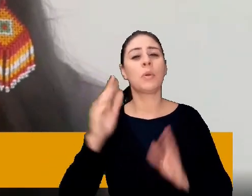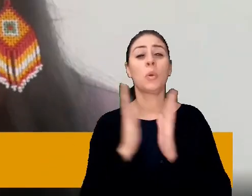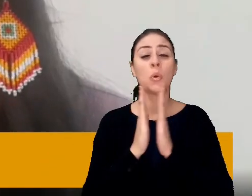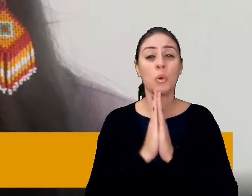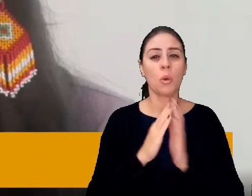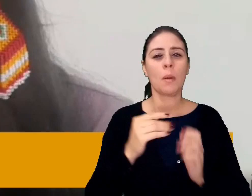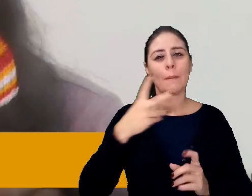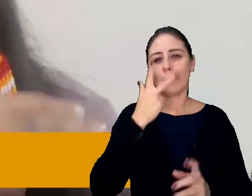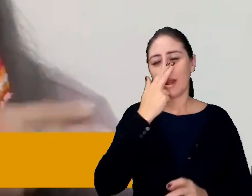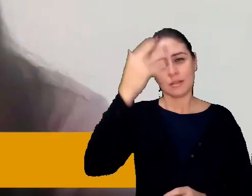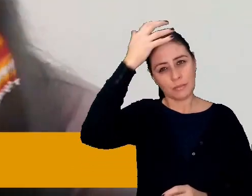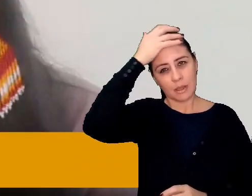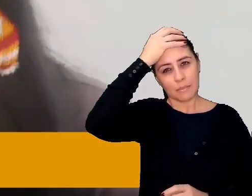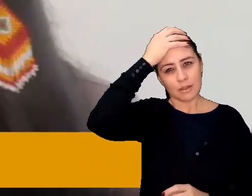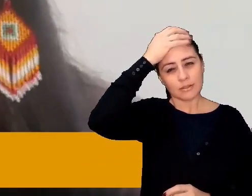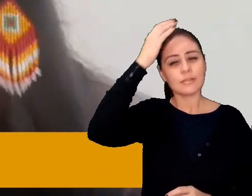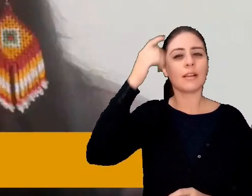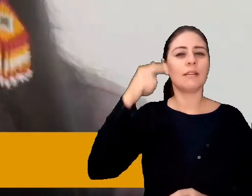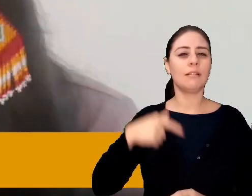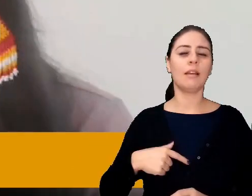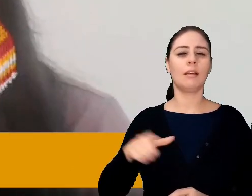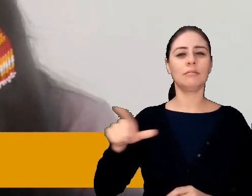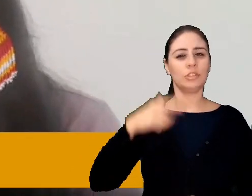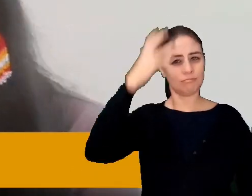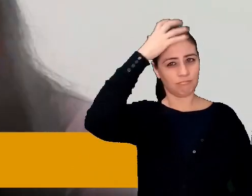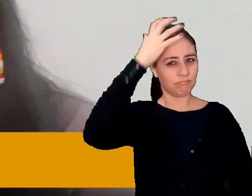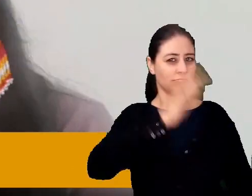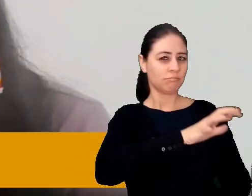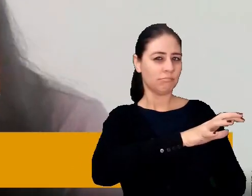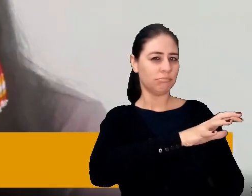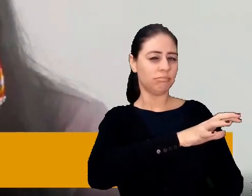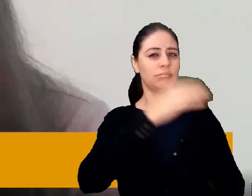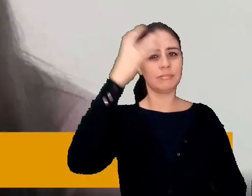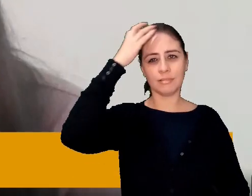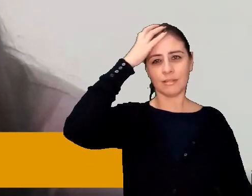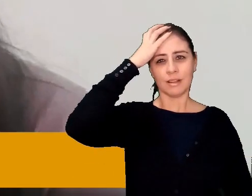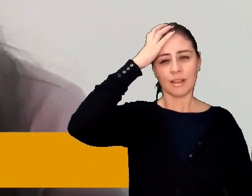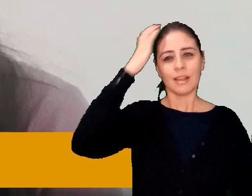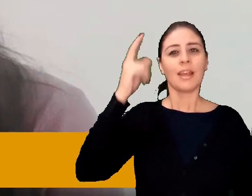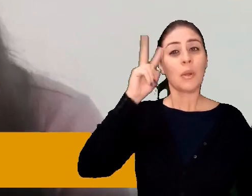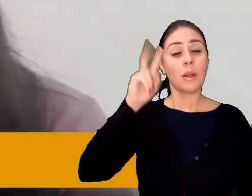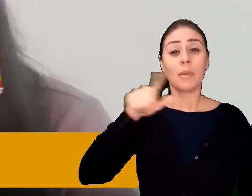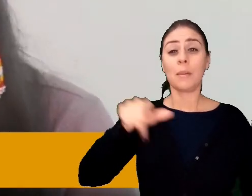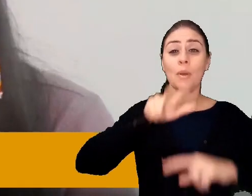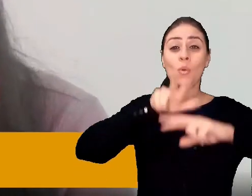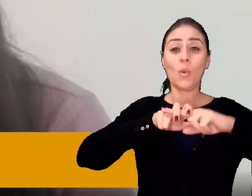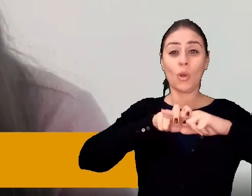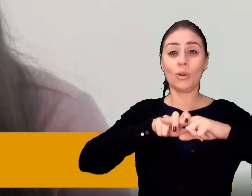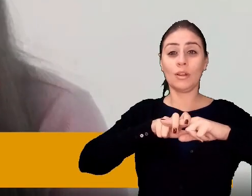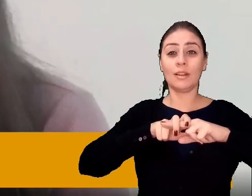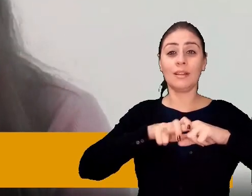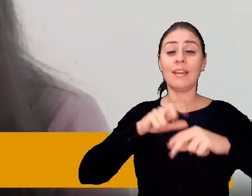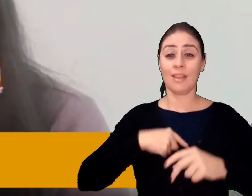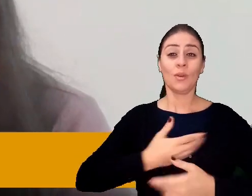comecei a ver, nos meus pontos de chakra, ela orou muito, assim, sabe? Eu lembro muito nitidamente, me pegou no colo,